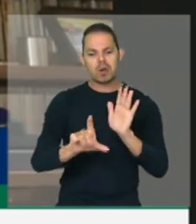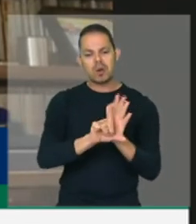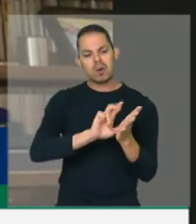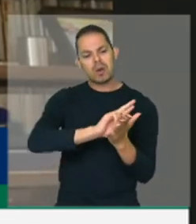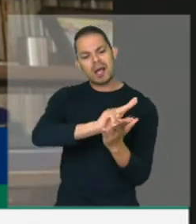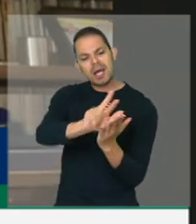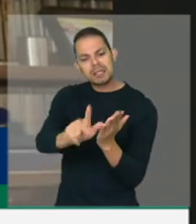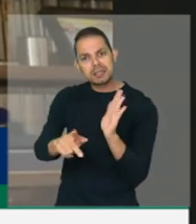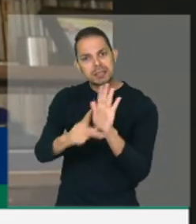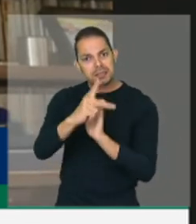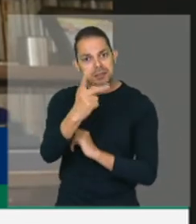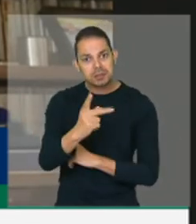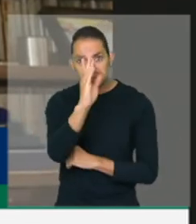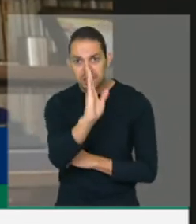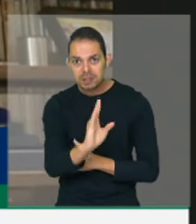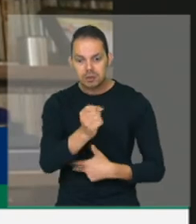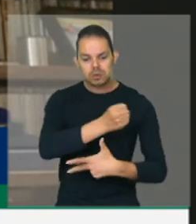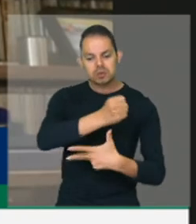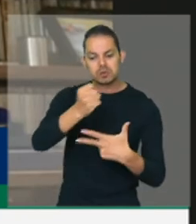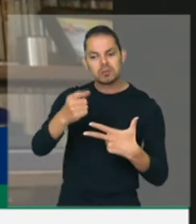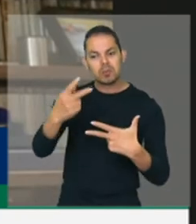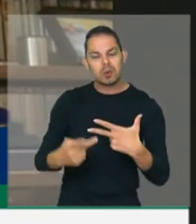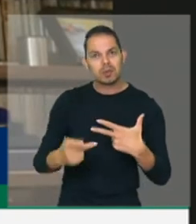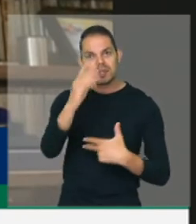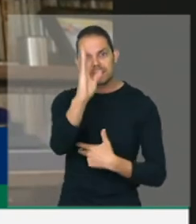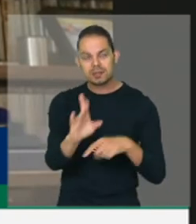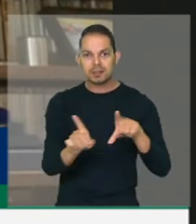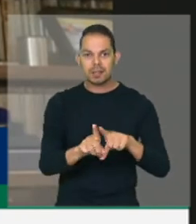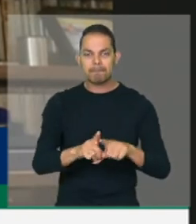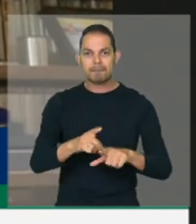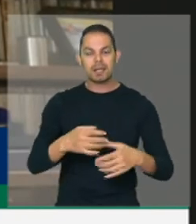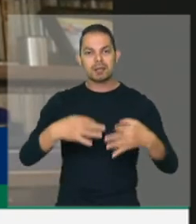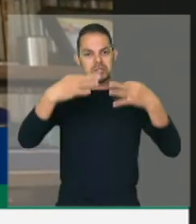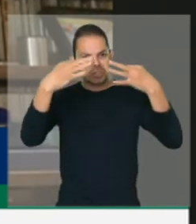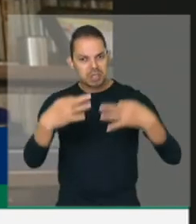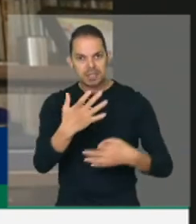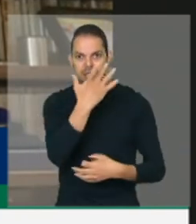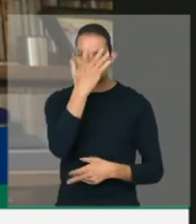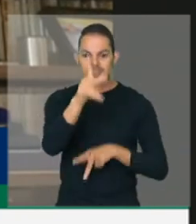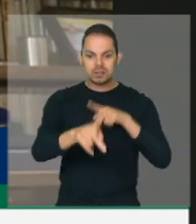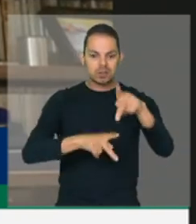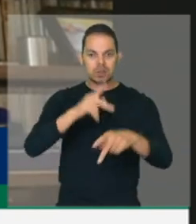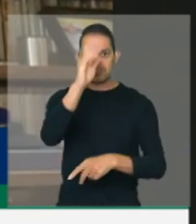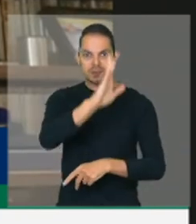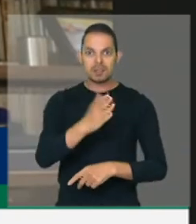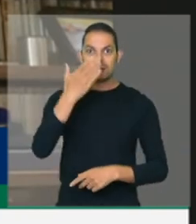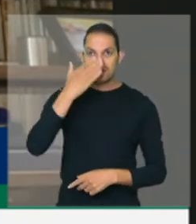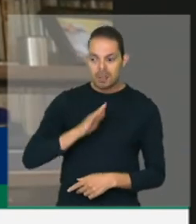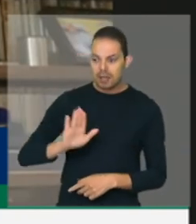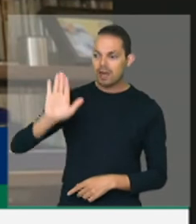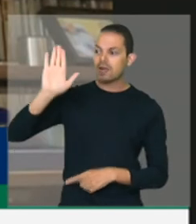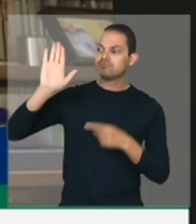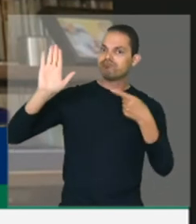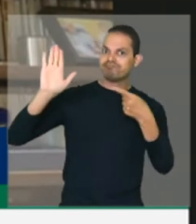país, os poderes da República e a dignidade do povo brasileiro. Esse juramento